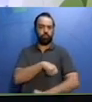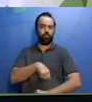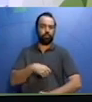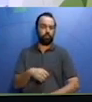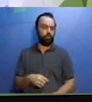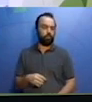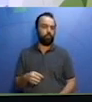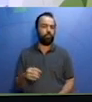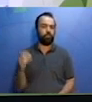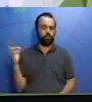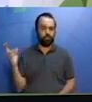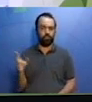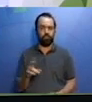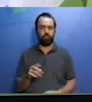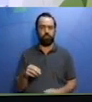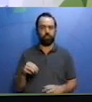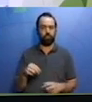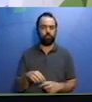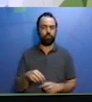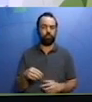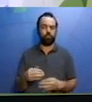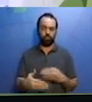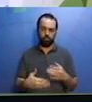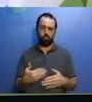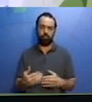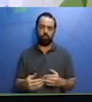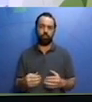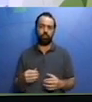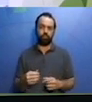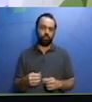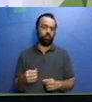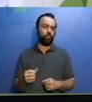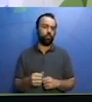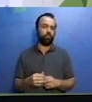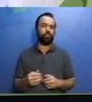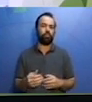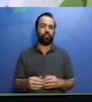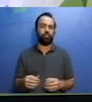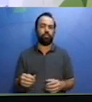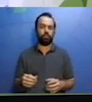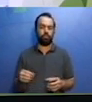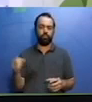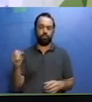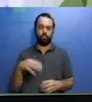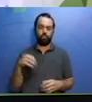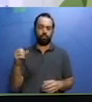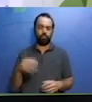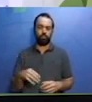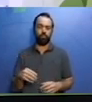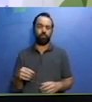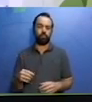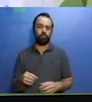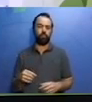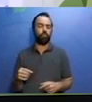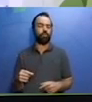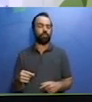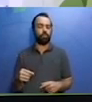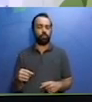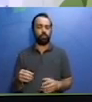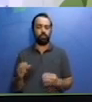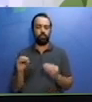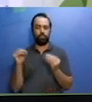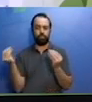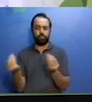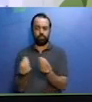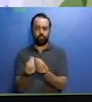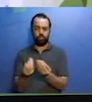de sódio, ele é bastante purificado, e posteriormente a ele é adicionado algumas substâncias que